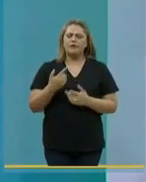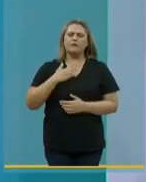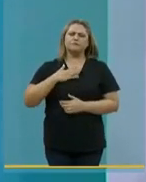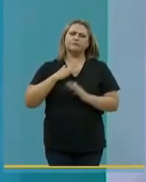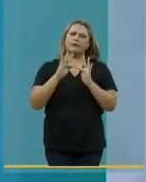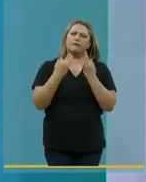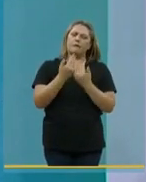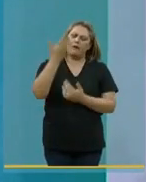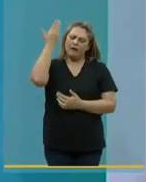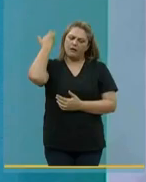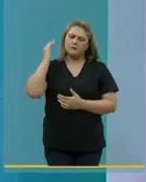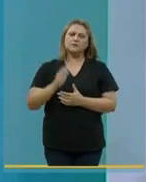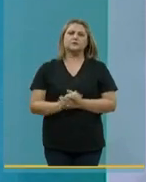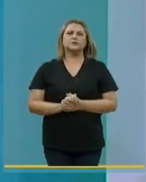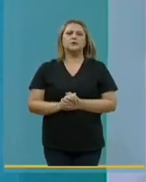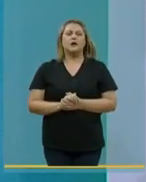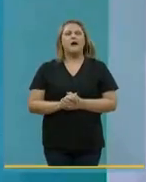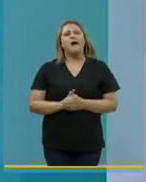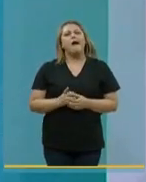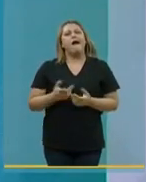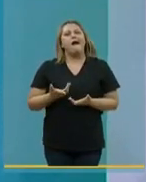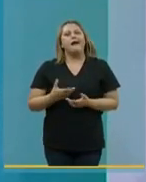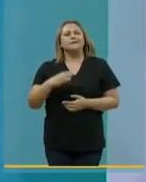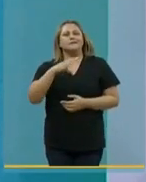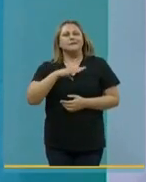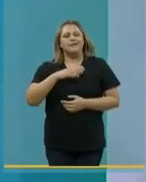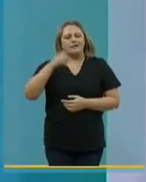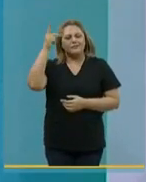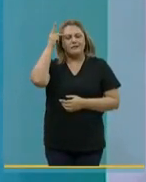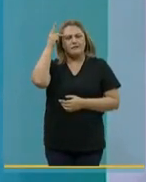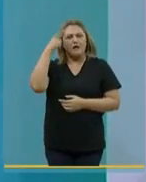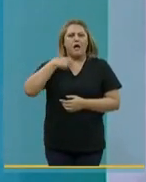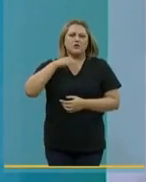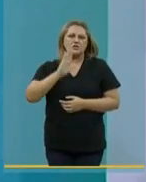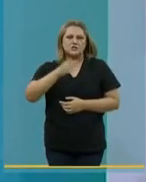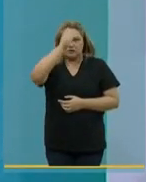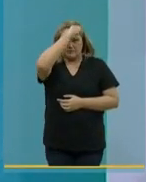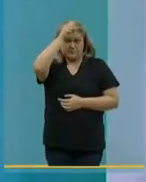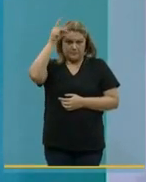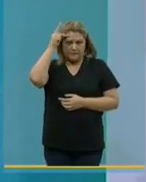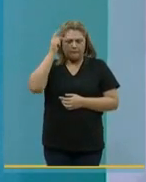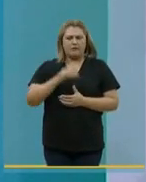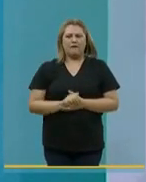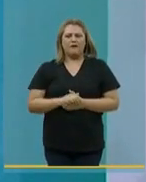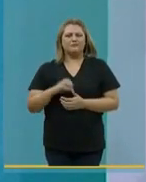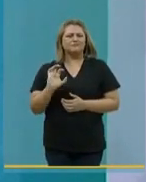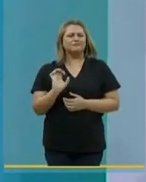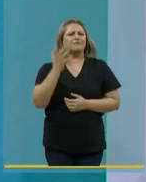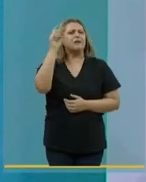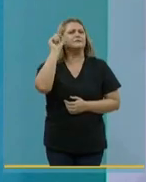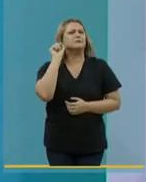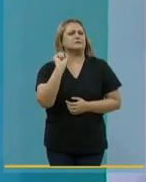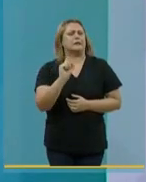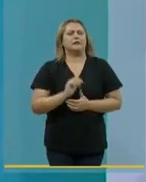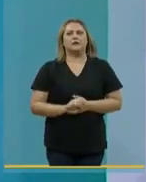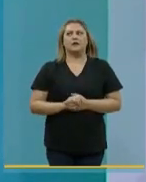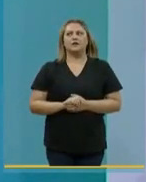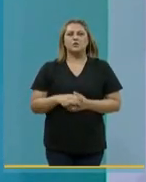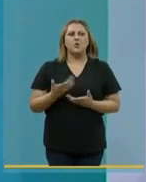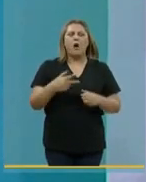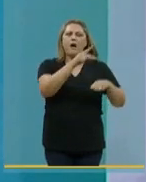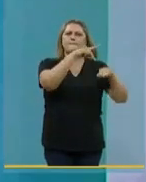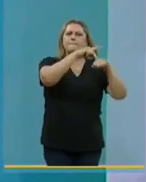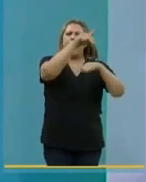vivemos na cidade de são paulo onde eu fui prefeito um grande fluxo migratório você citou alguns do